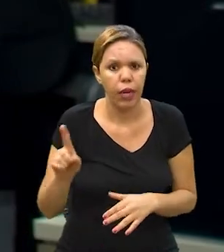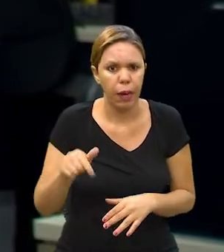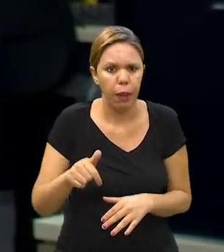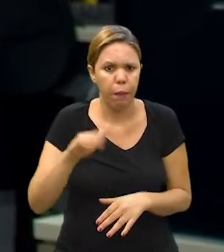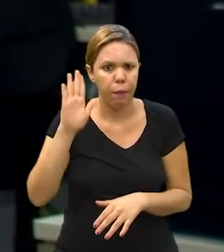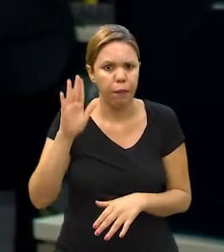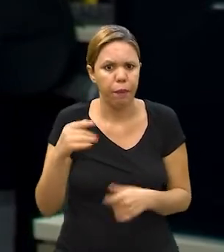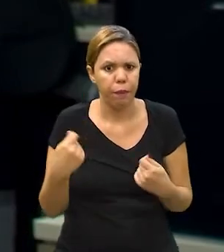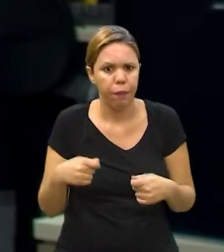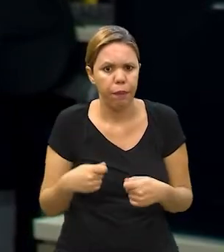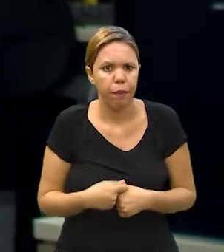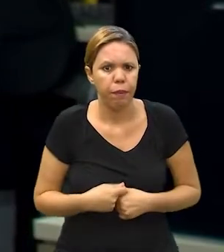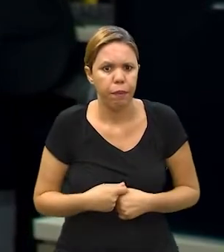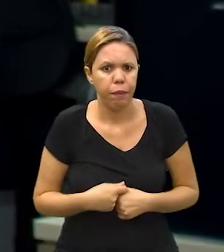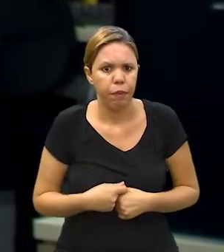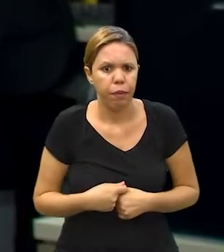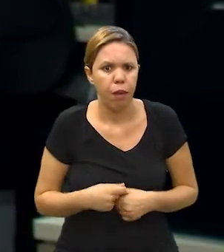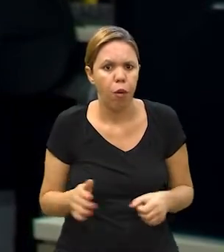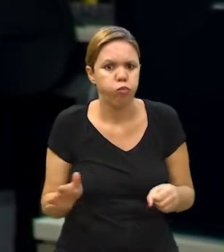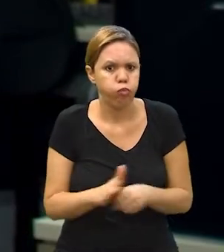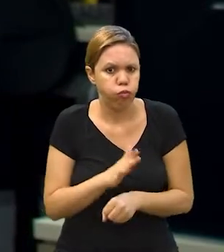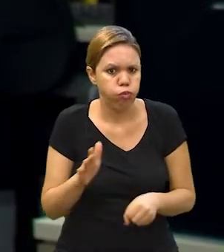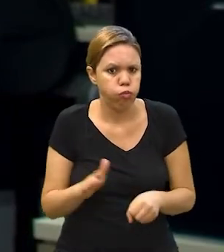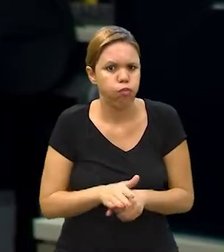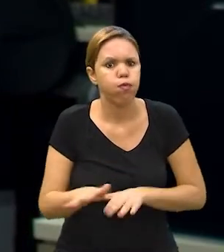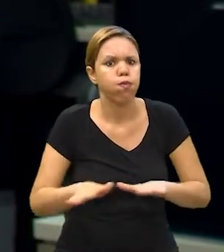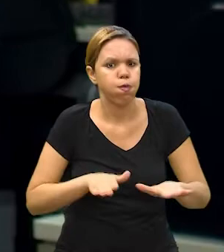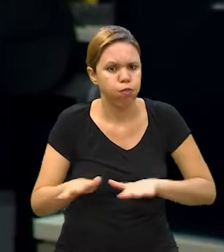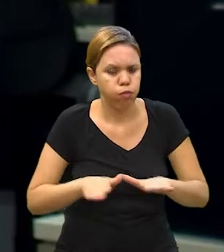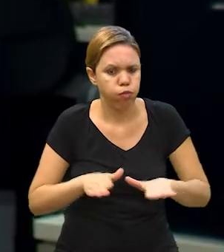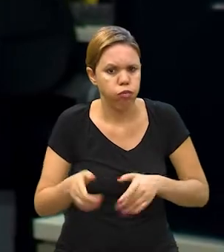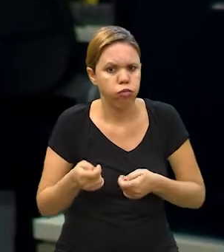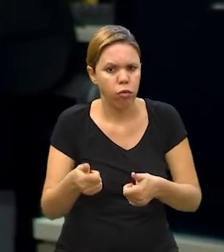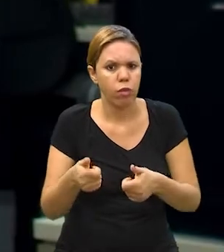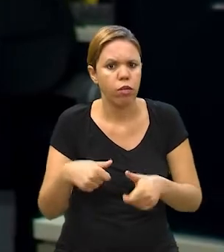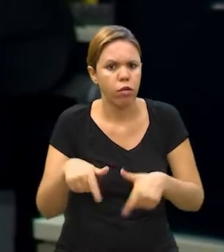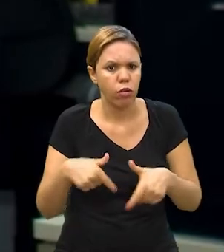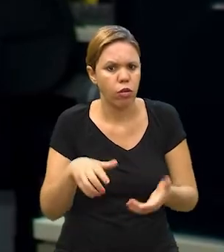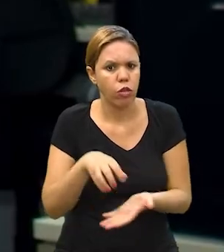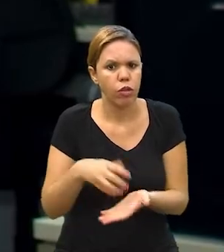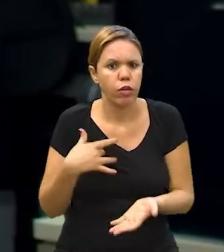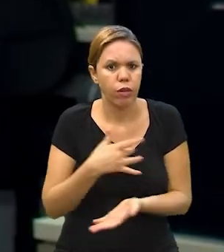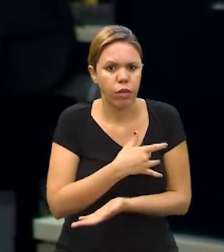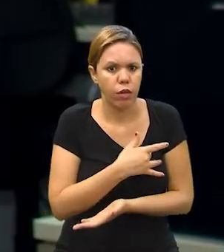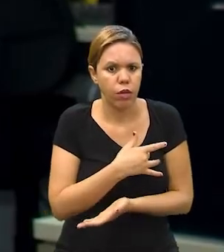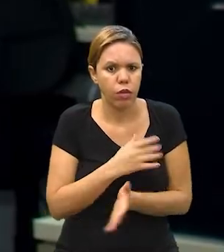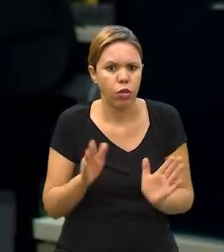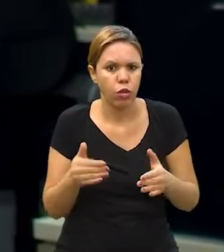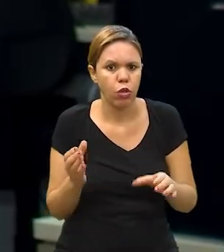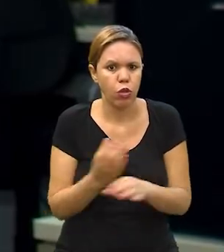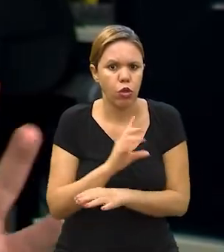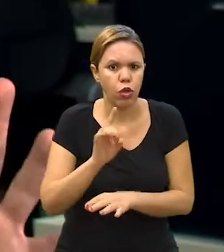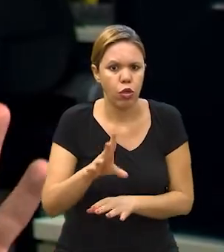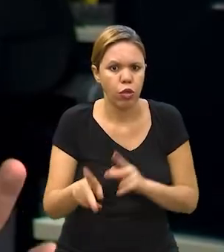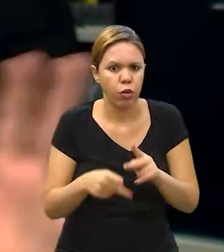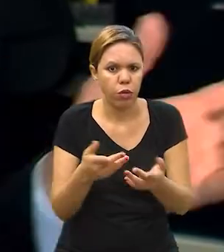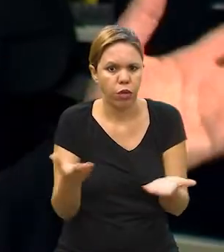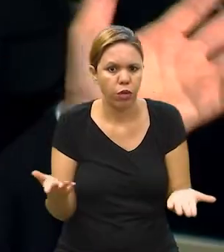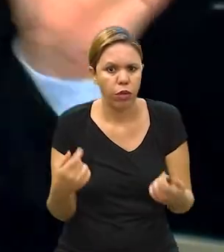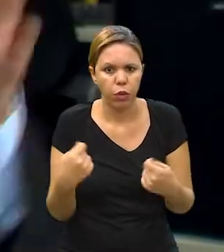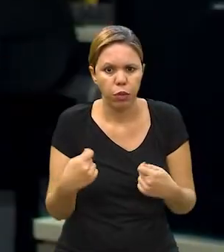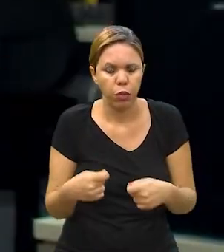mais do que suficiente para encher, movimentar e dar trabalho para um centro de saúde inteiro só com essa comunidade. Não precisa